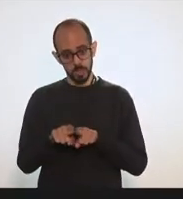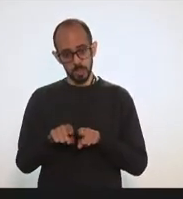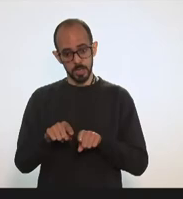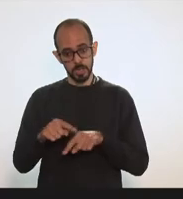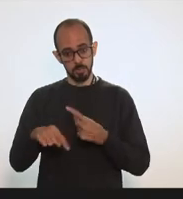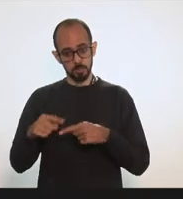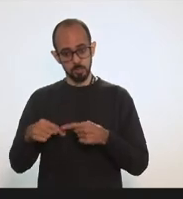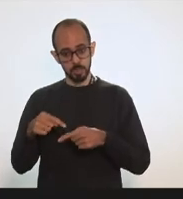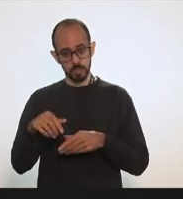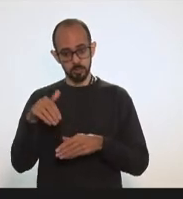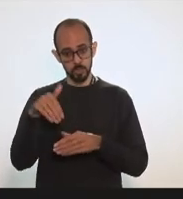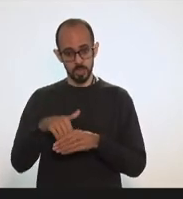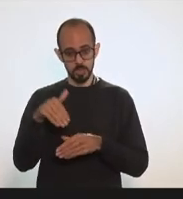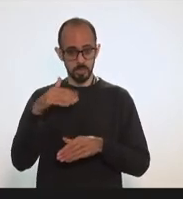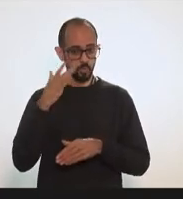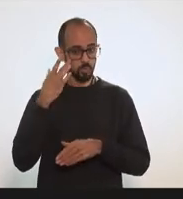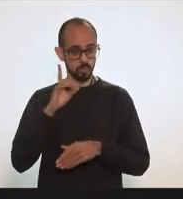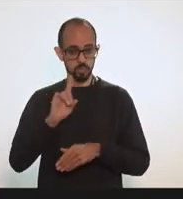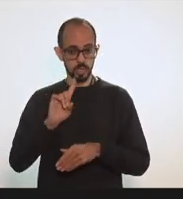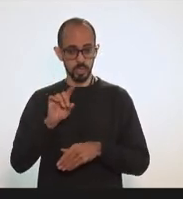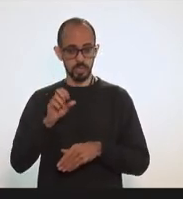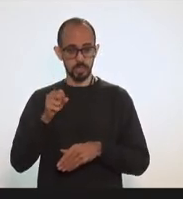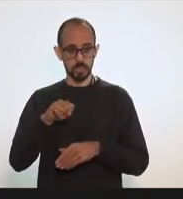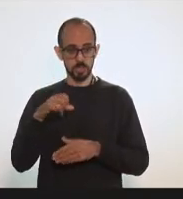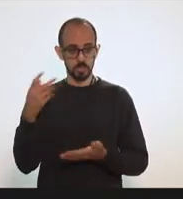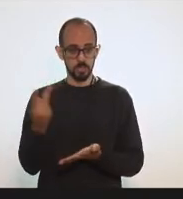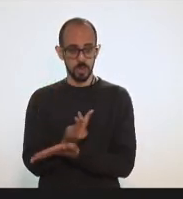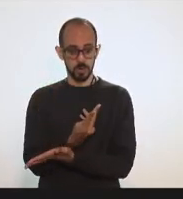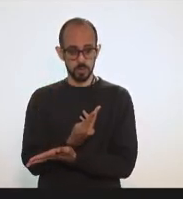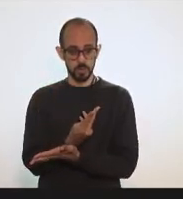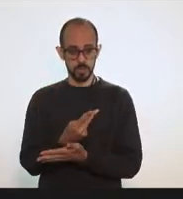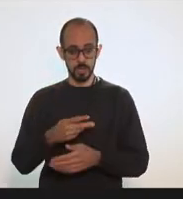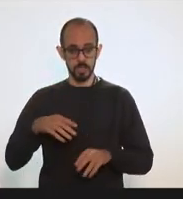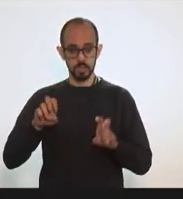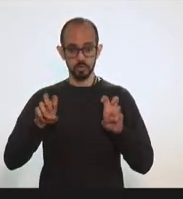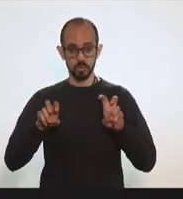não sei se haverá da questão do Hospital Badim,